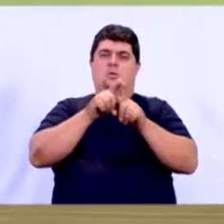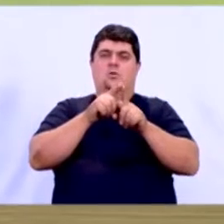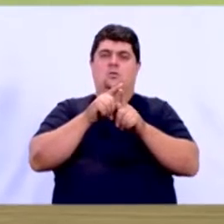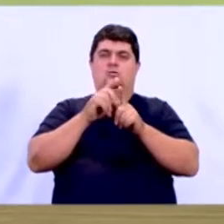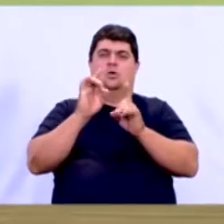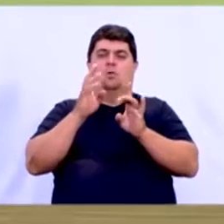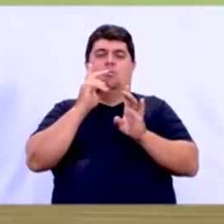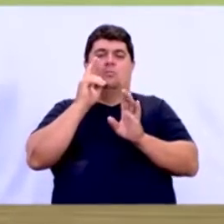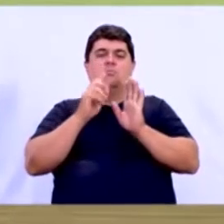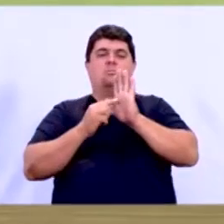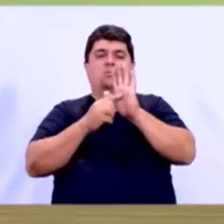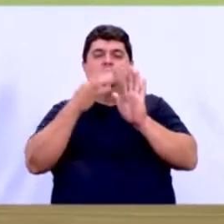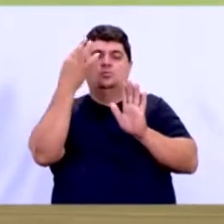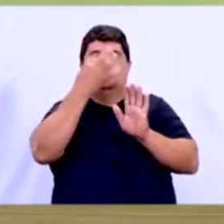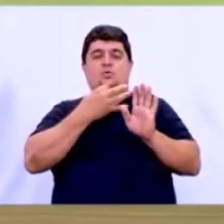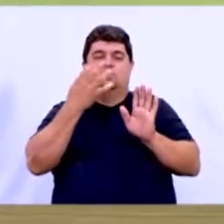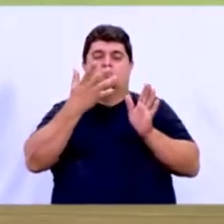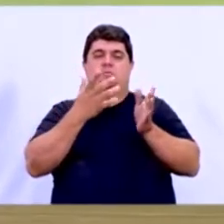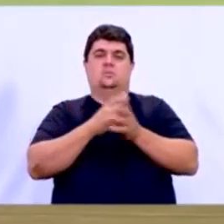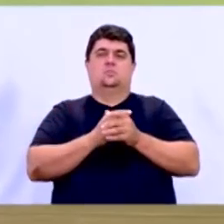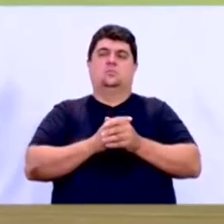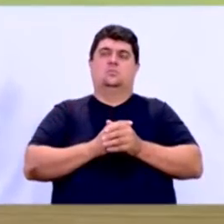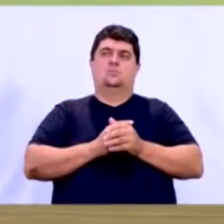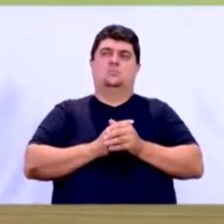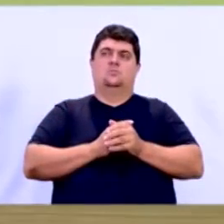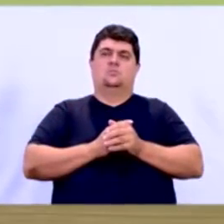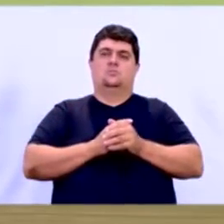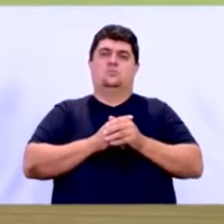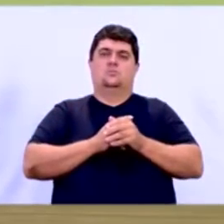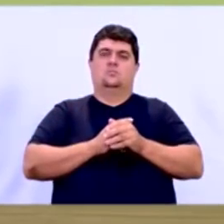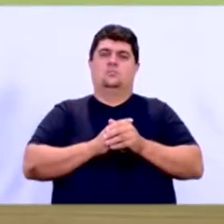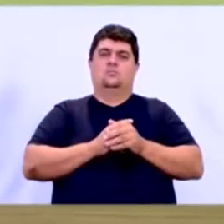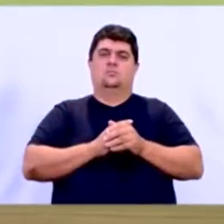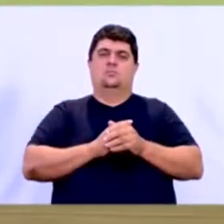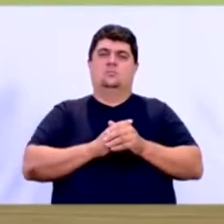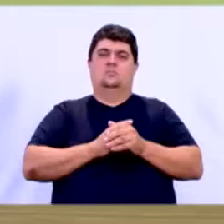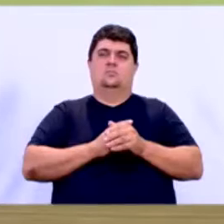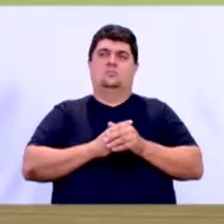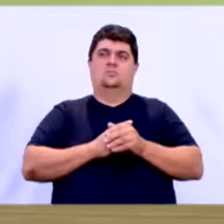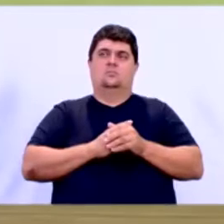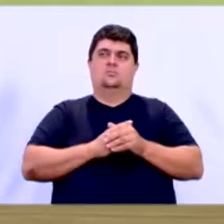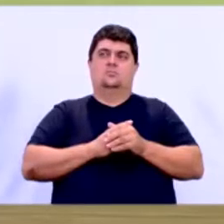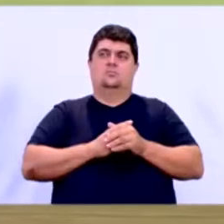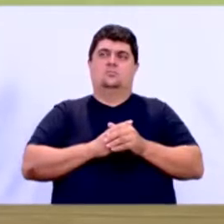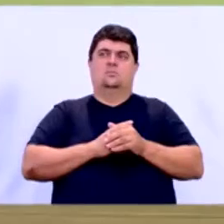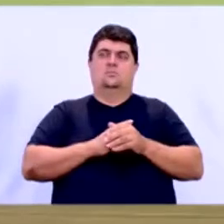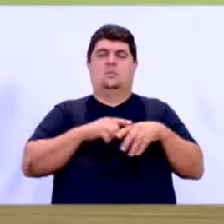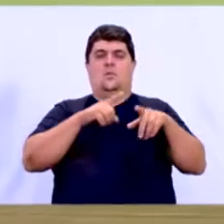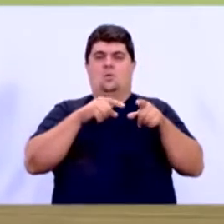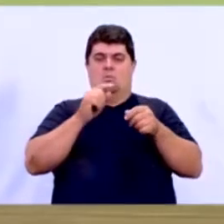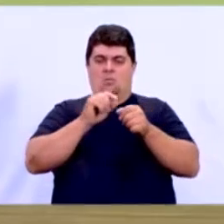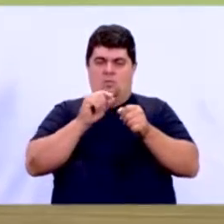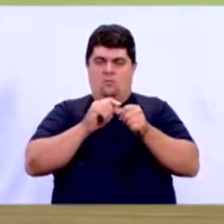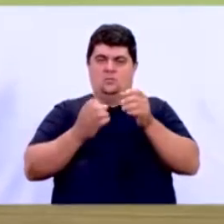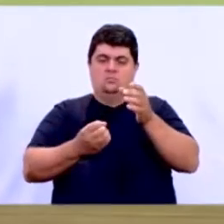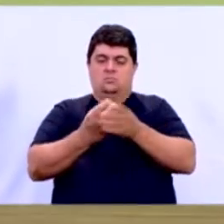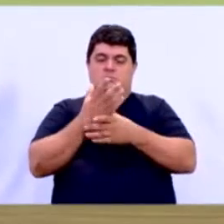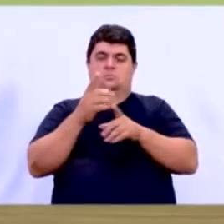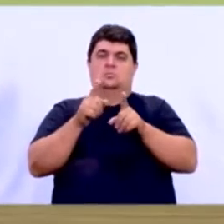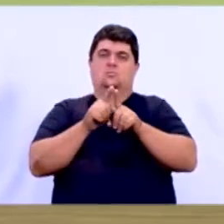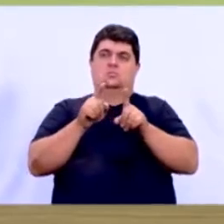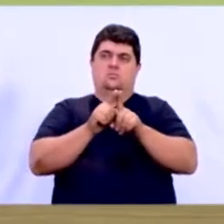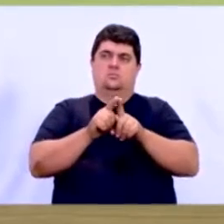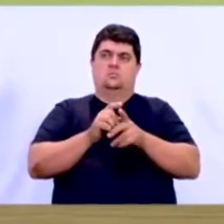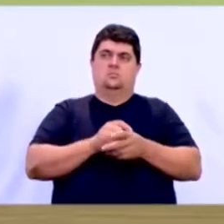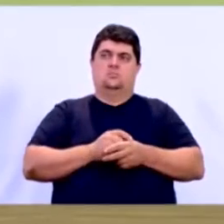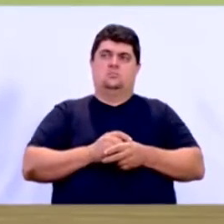Né? Poderia também ser a parte de criação de mudas, não só o comércio, como a produção das mudas e comércio, né? Poderia se pensar um